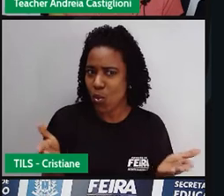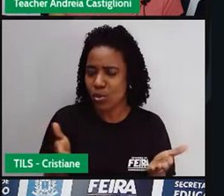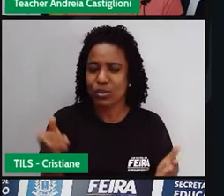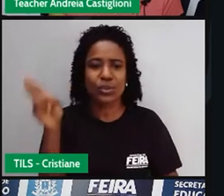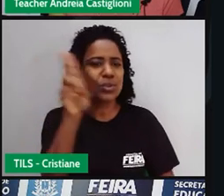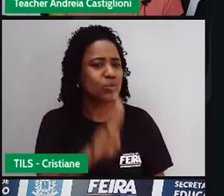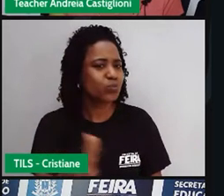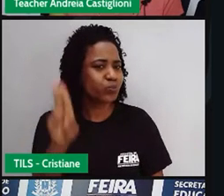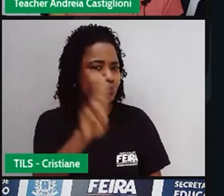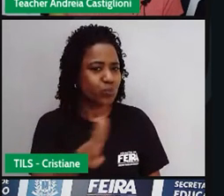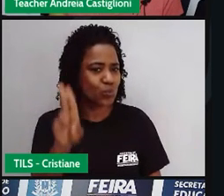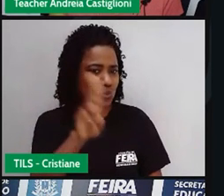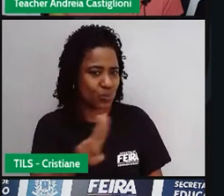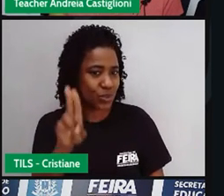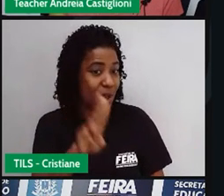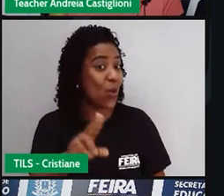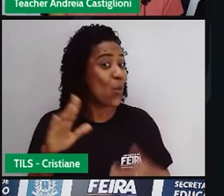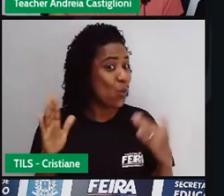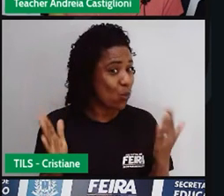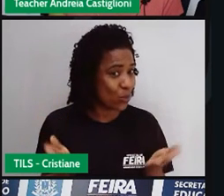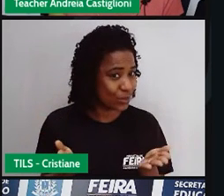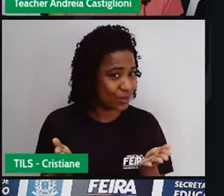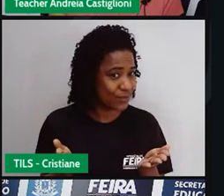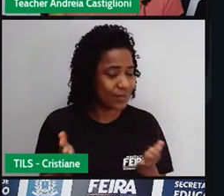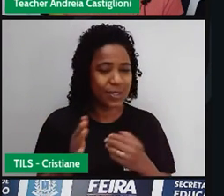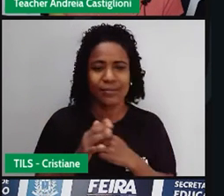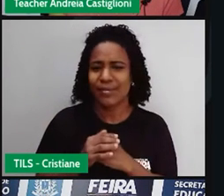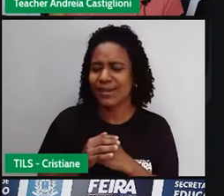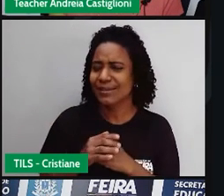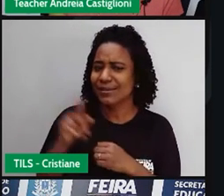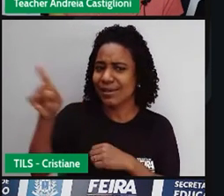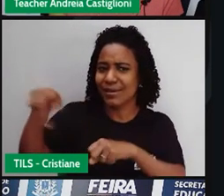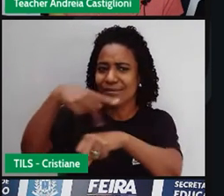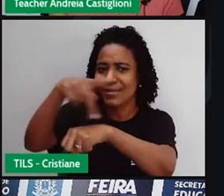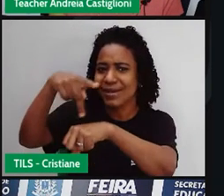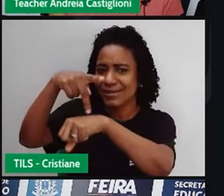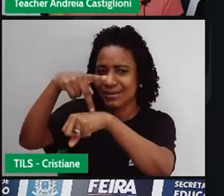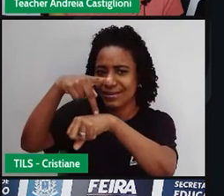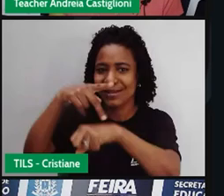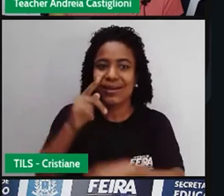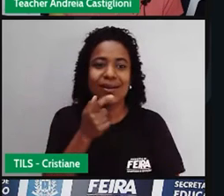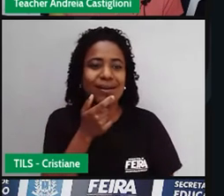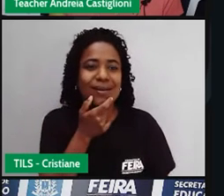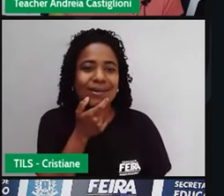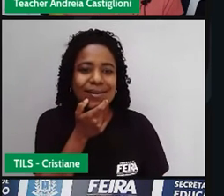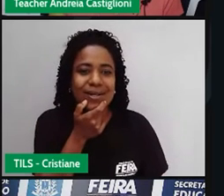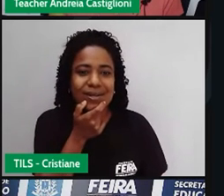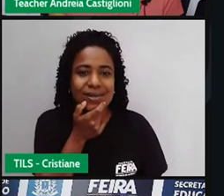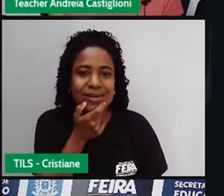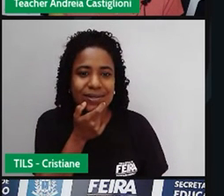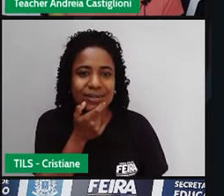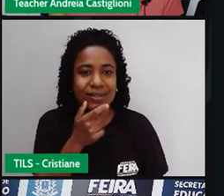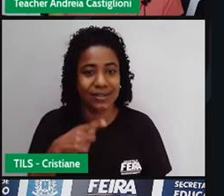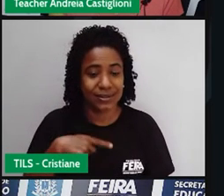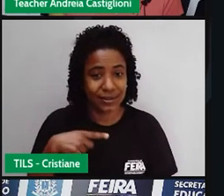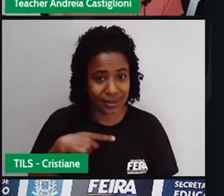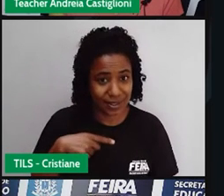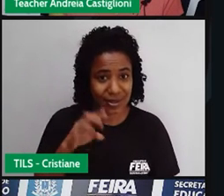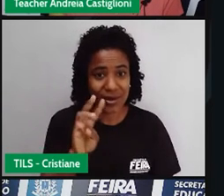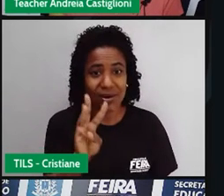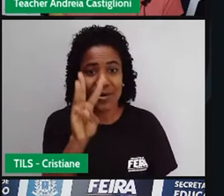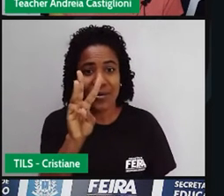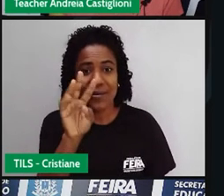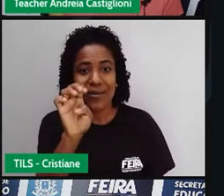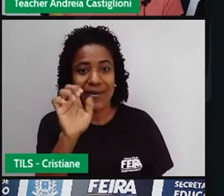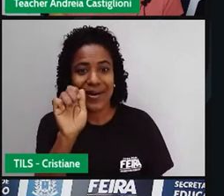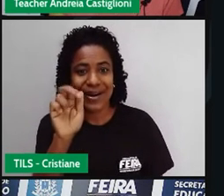Unidos e nos países que falam inglês existe uma pequena diferença nós temos o verbo where you